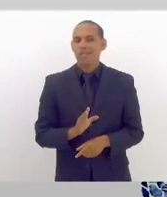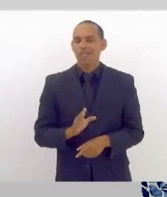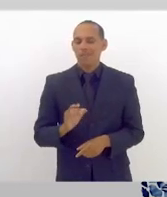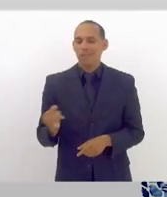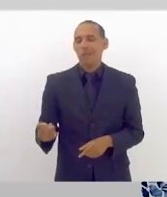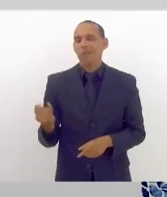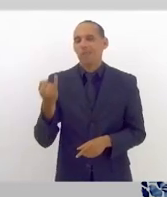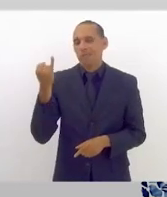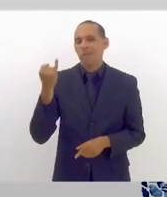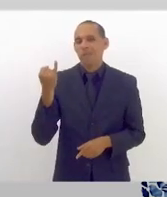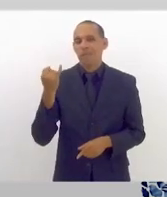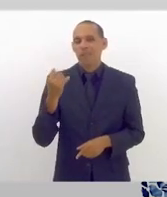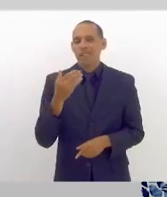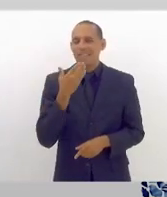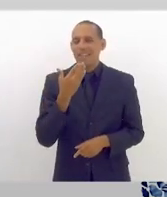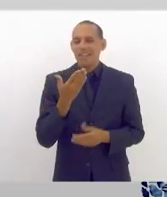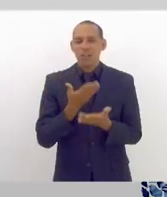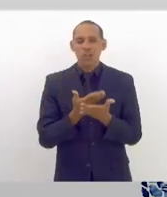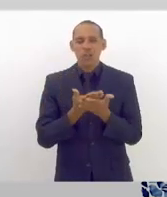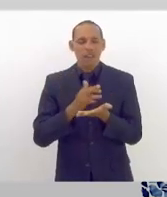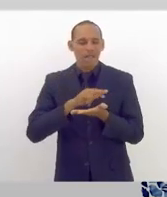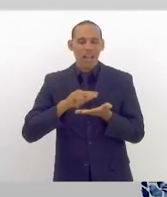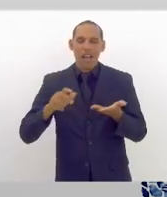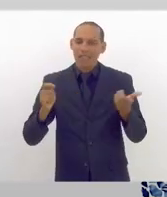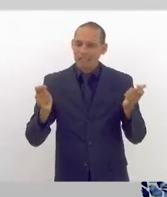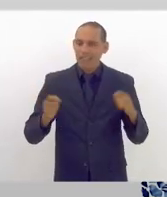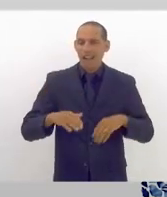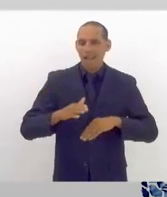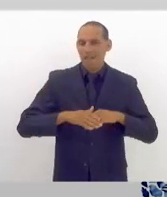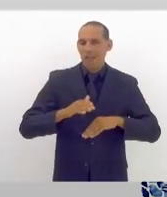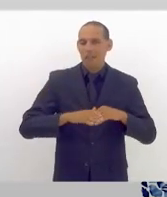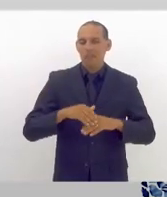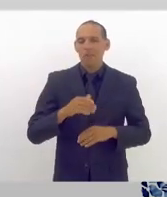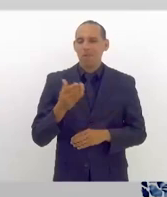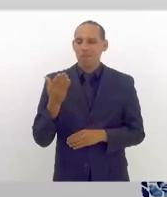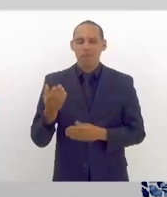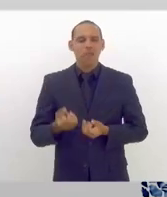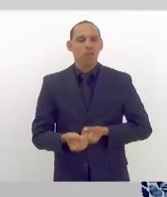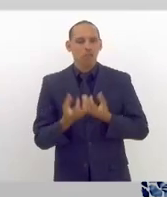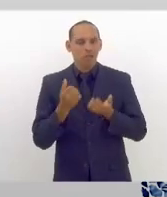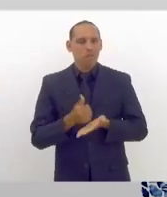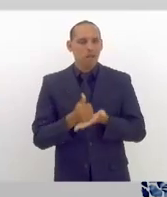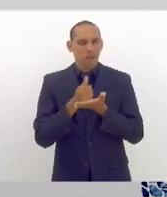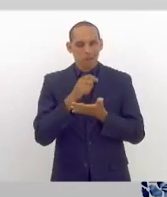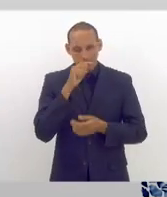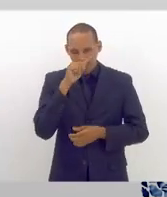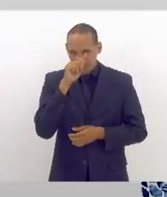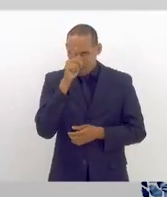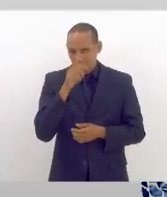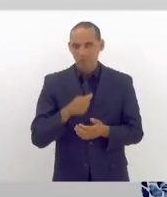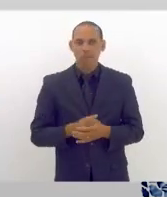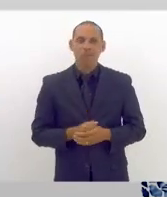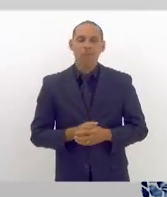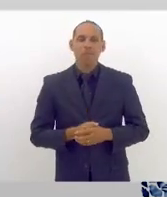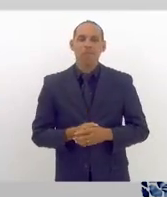é muito importante para vários tipos de estudos que podem ser feitos com essa base de dados pode continuar por favor